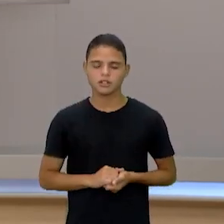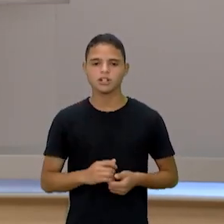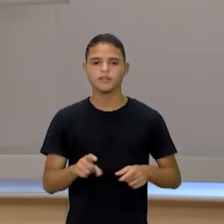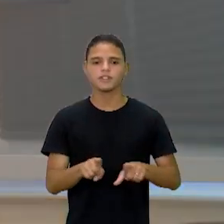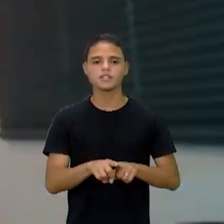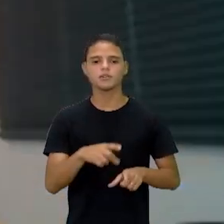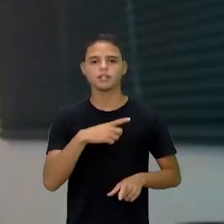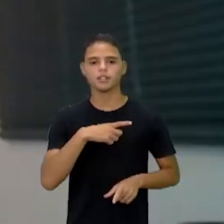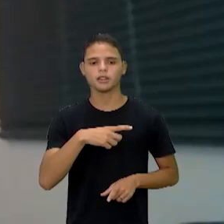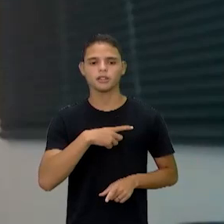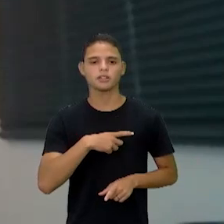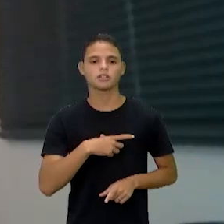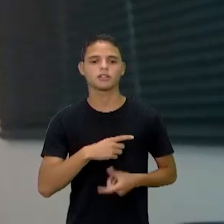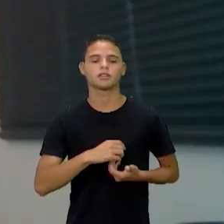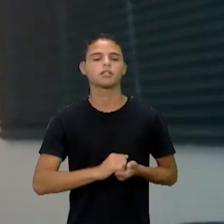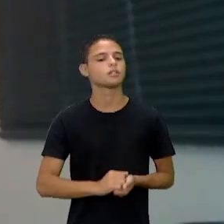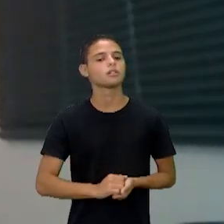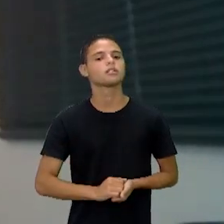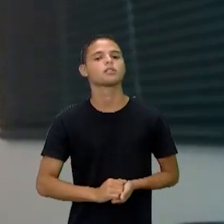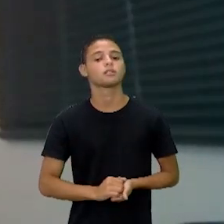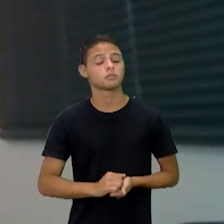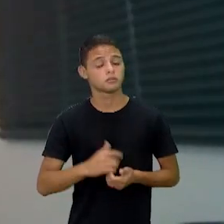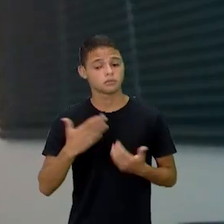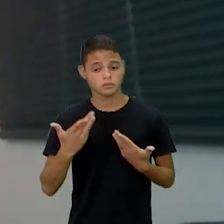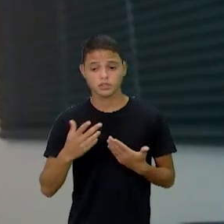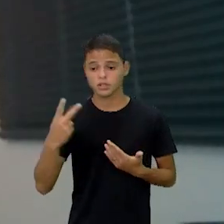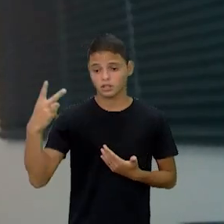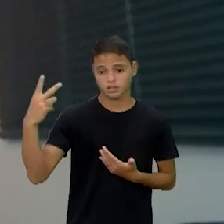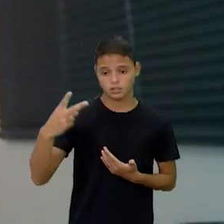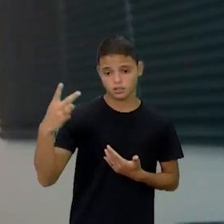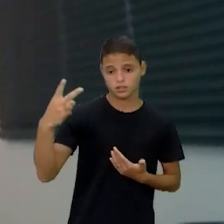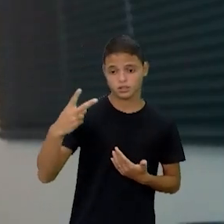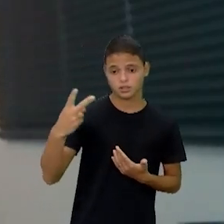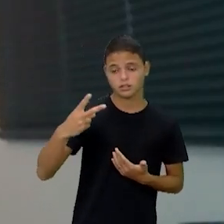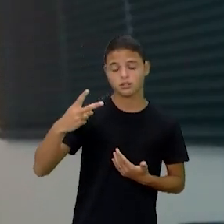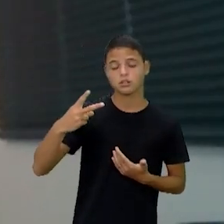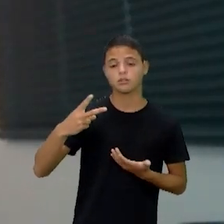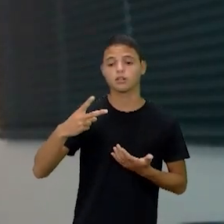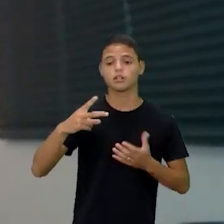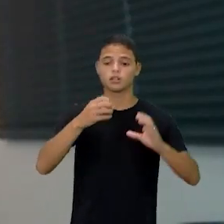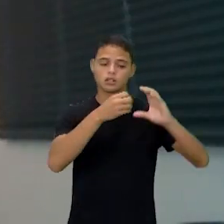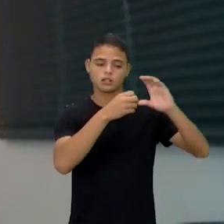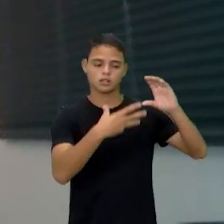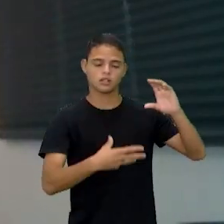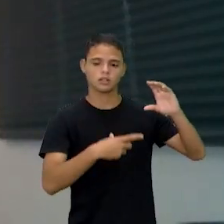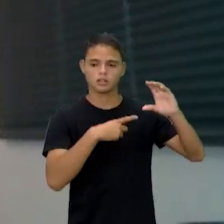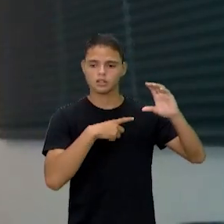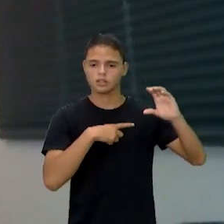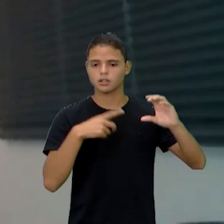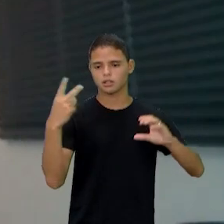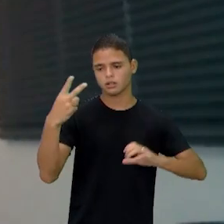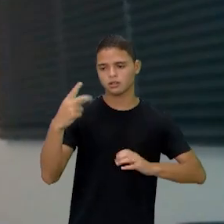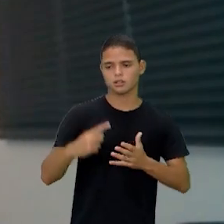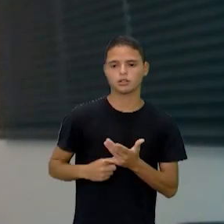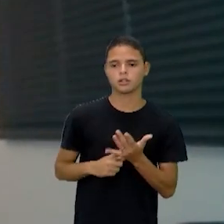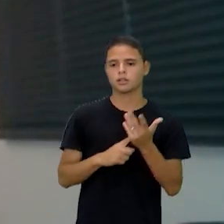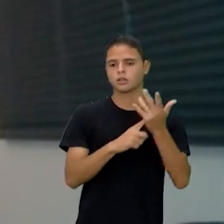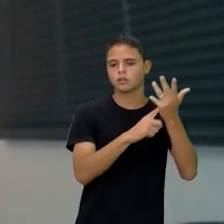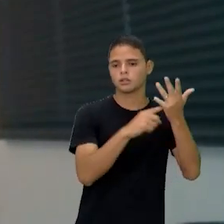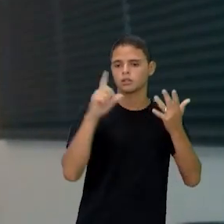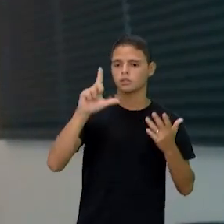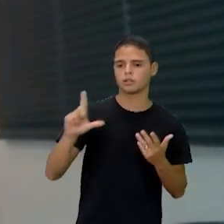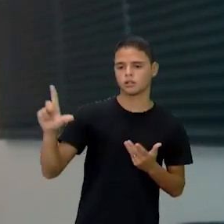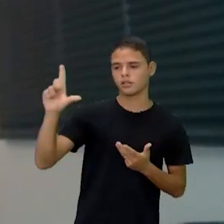ótima pergunta. A dupla condição ou a dupla excepcionalidade, a gente encontra essas duas terminologias na literatura, ela